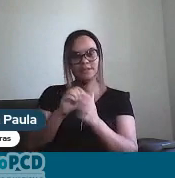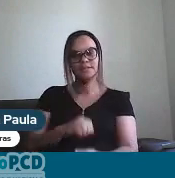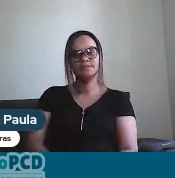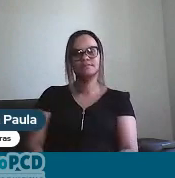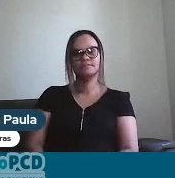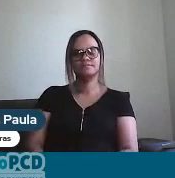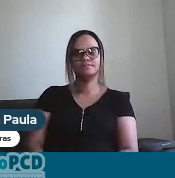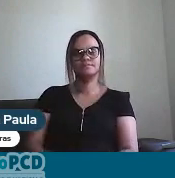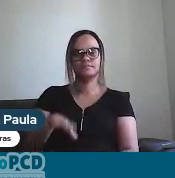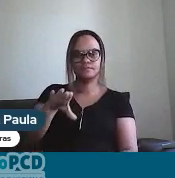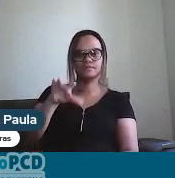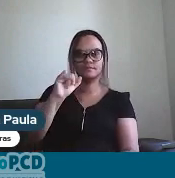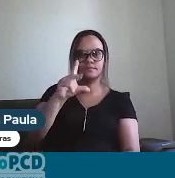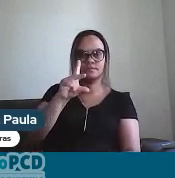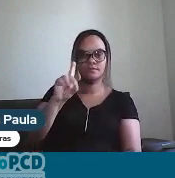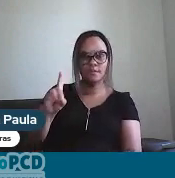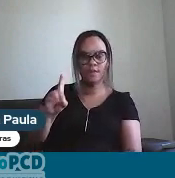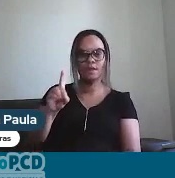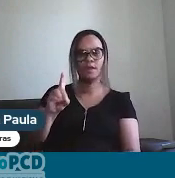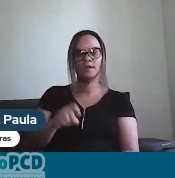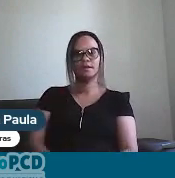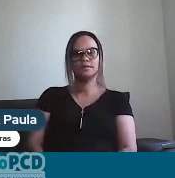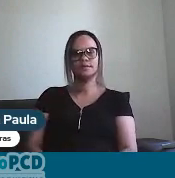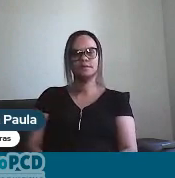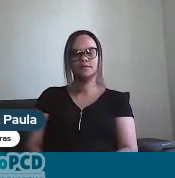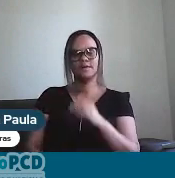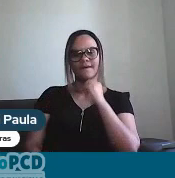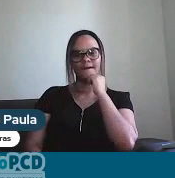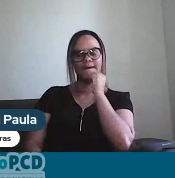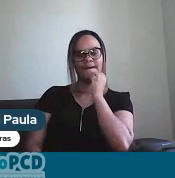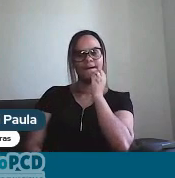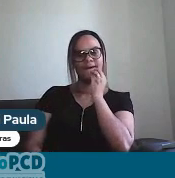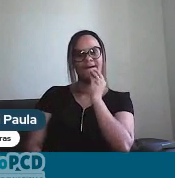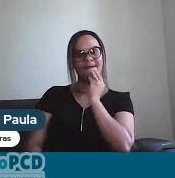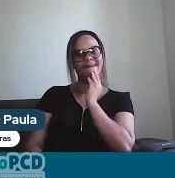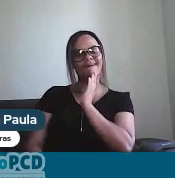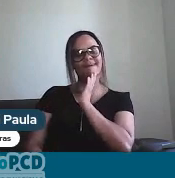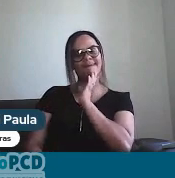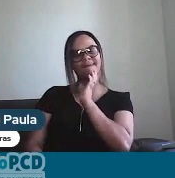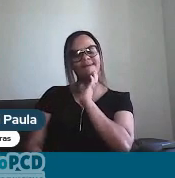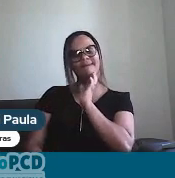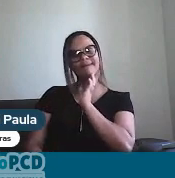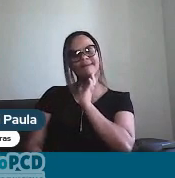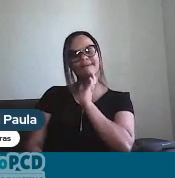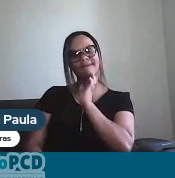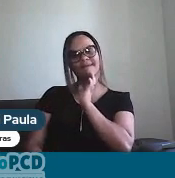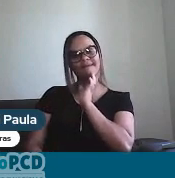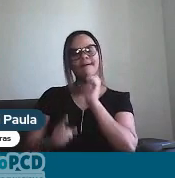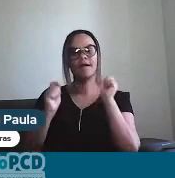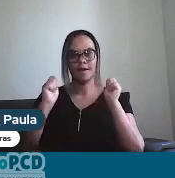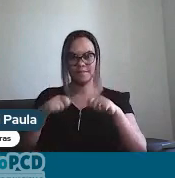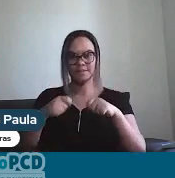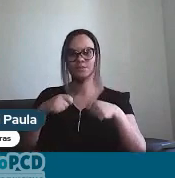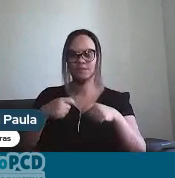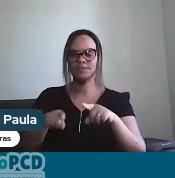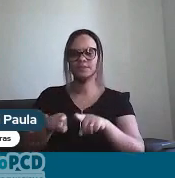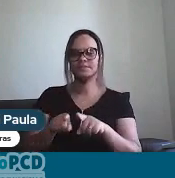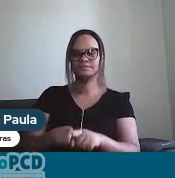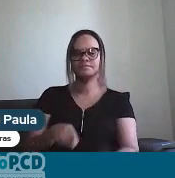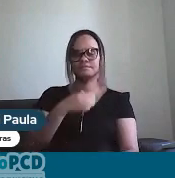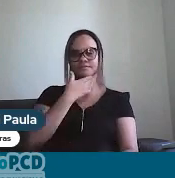né, não só de doenças lá, que é a nossa velha conhecida. Então, a gente precisa de ter uma capacitação para isso, e a gente tem